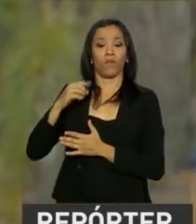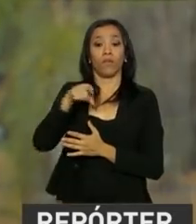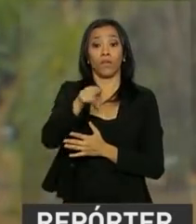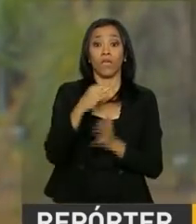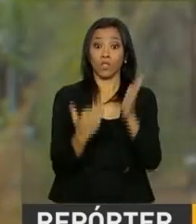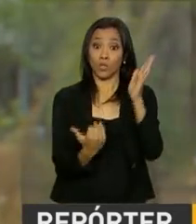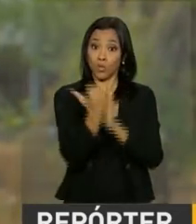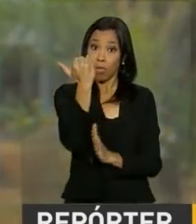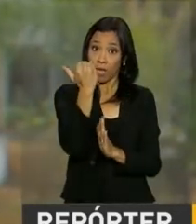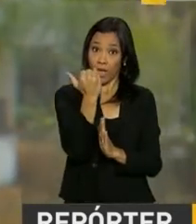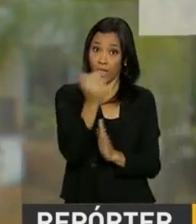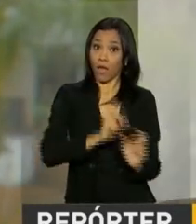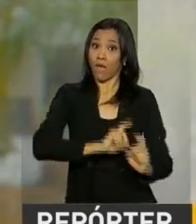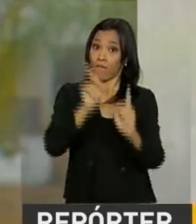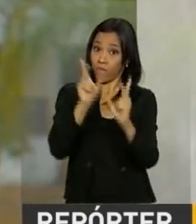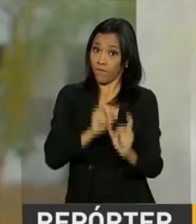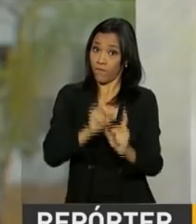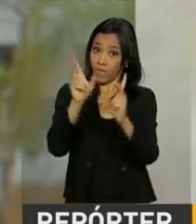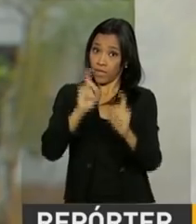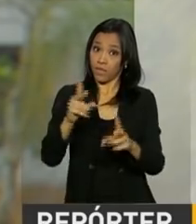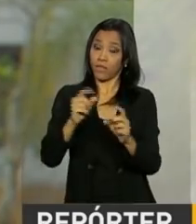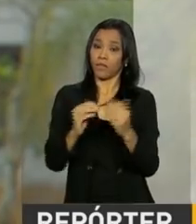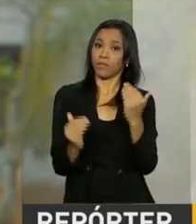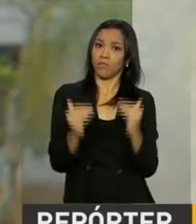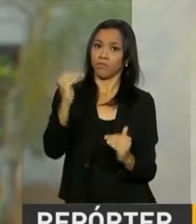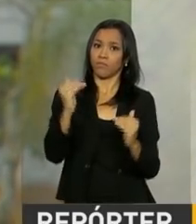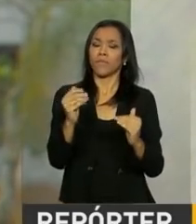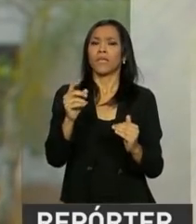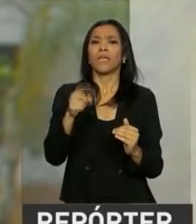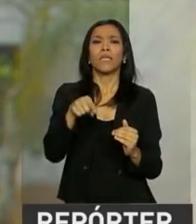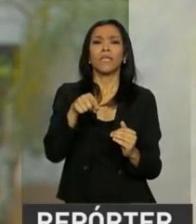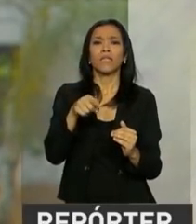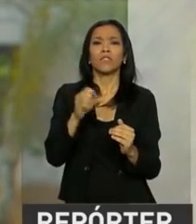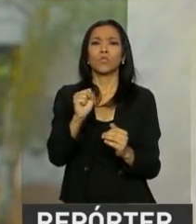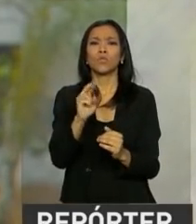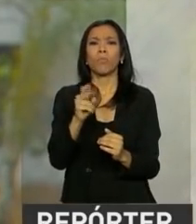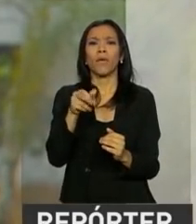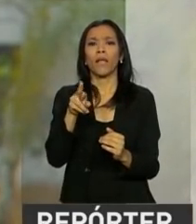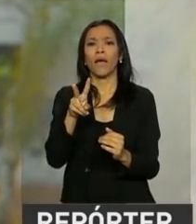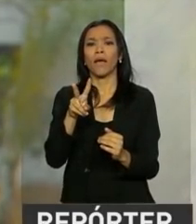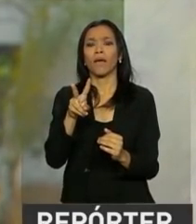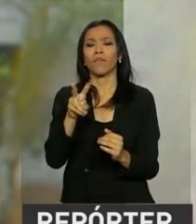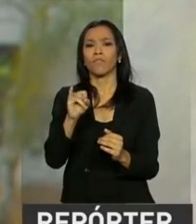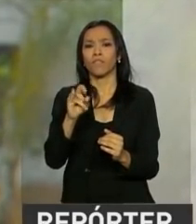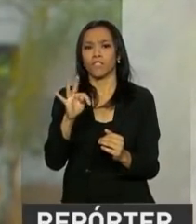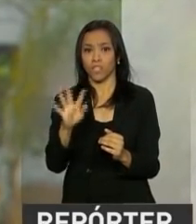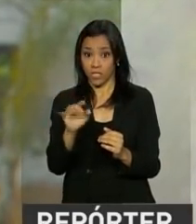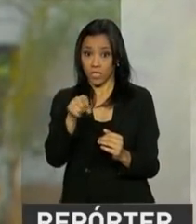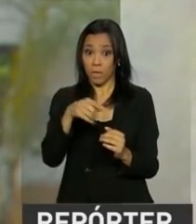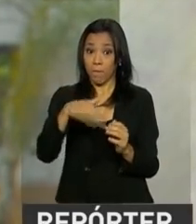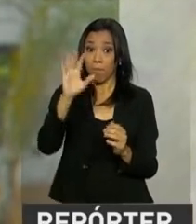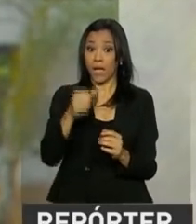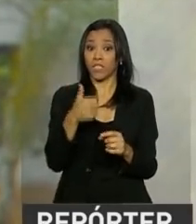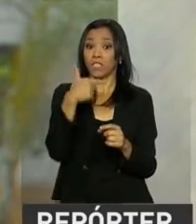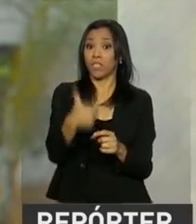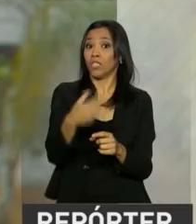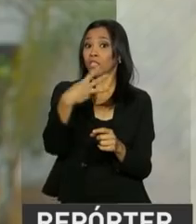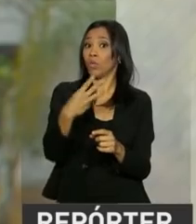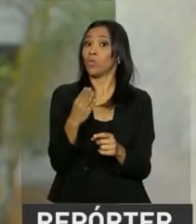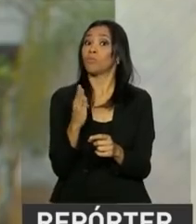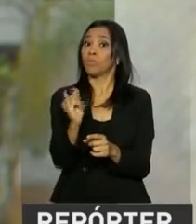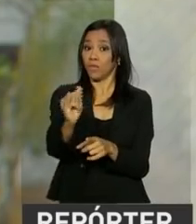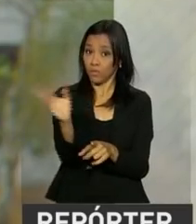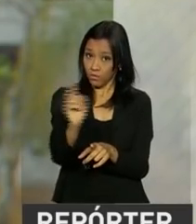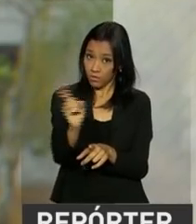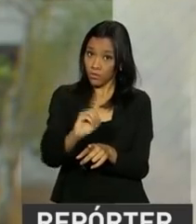exportações superaram as importações e a balança comercial brasileira registrou um superávit recorde de mais de 32 bilhões de dólares